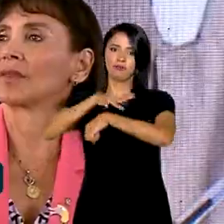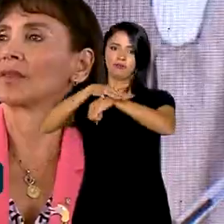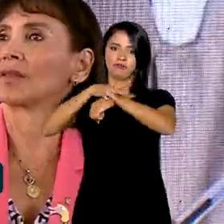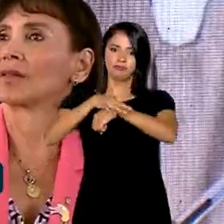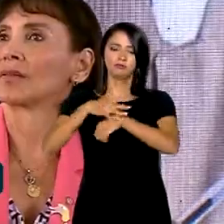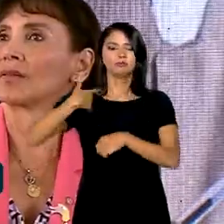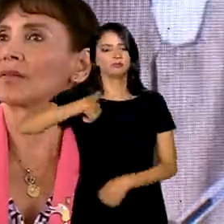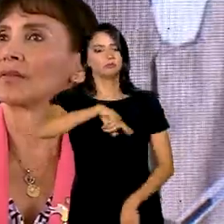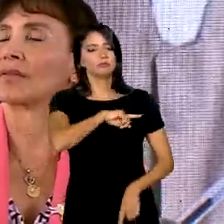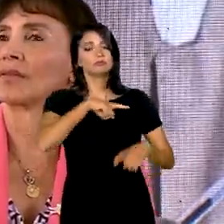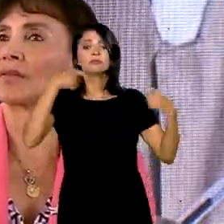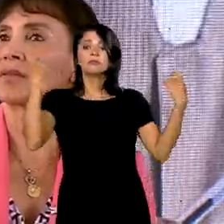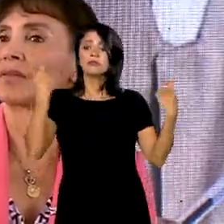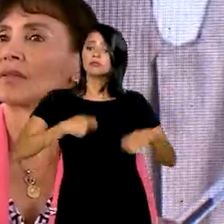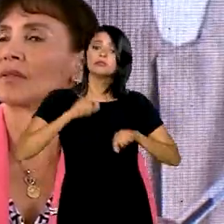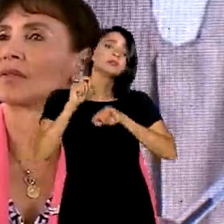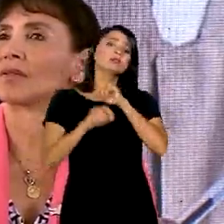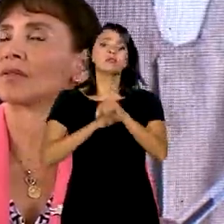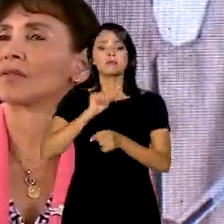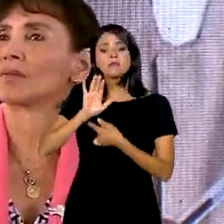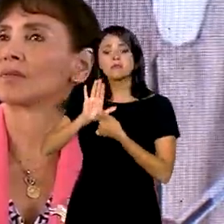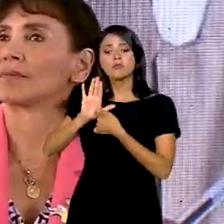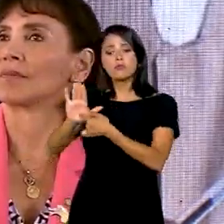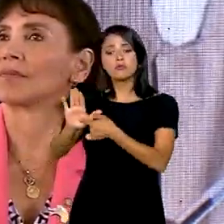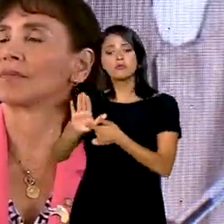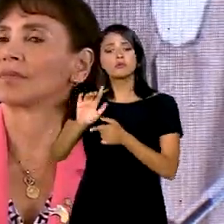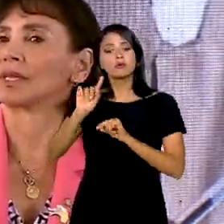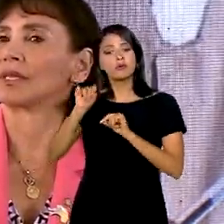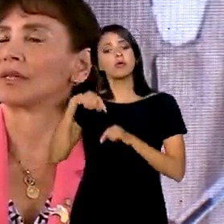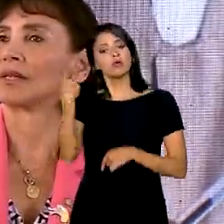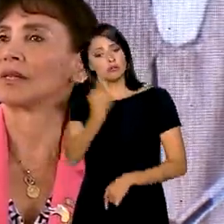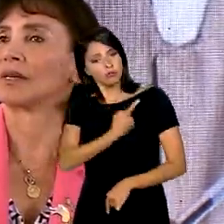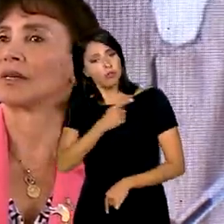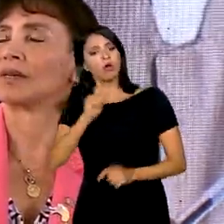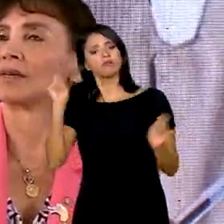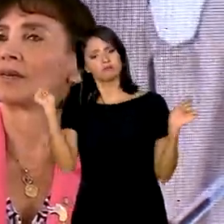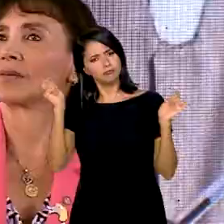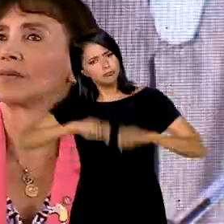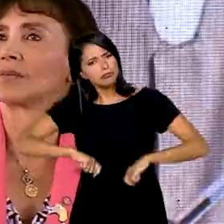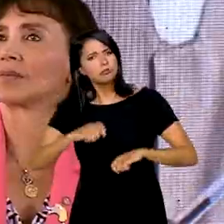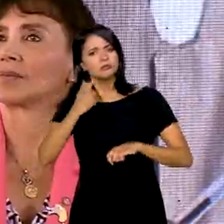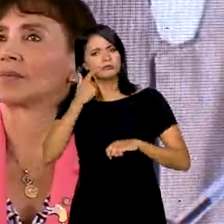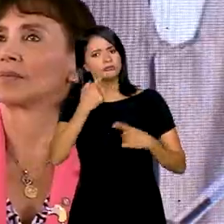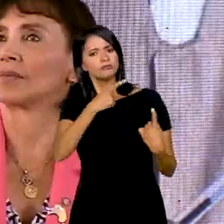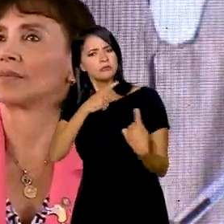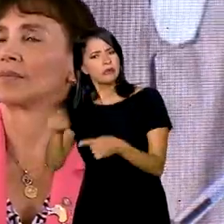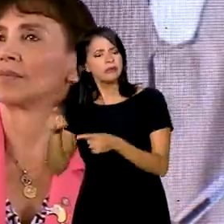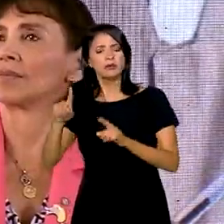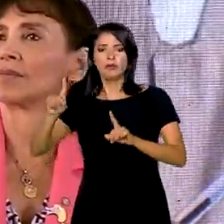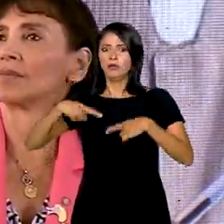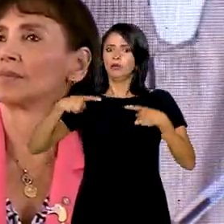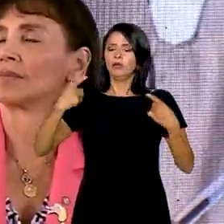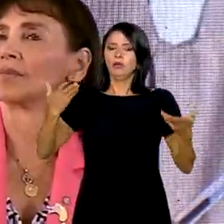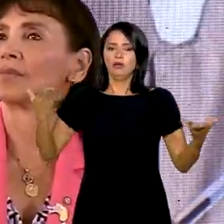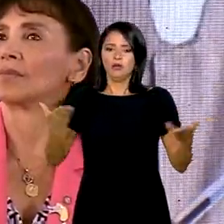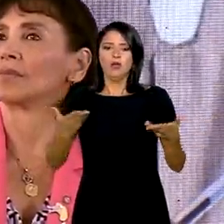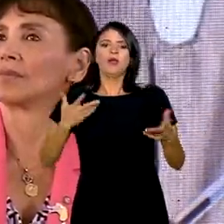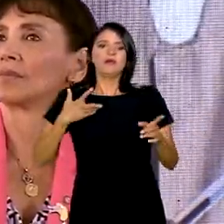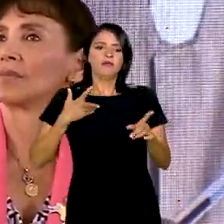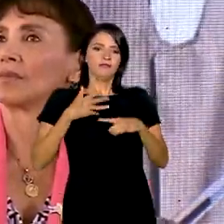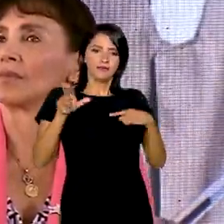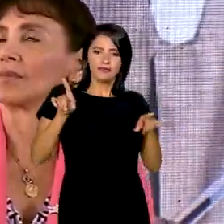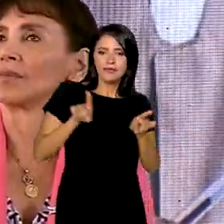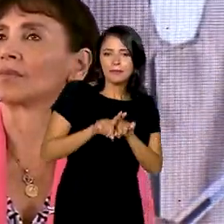nós precisamos fazer é mostrar que nós somos capazes de enfrentar esse desafio e